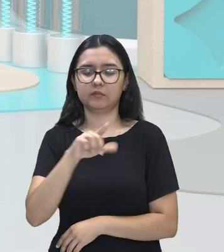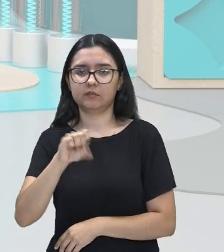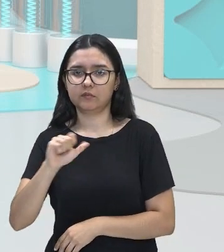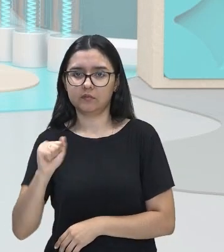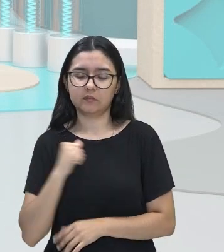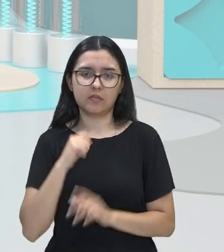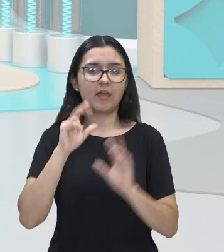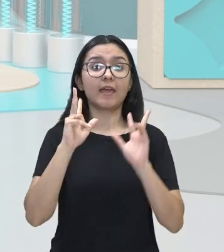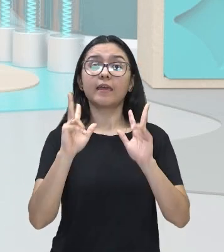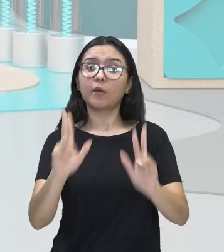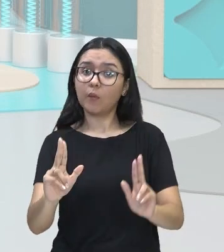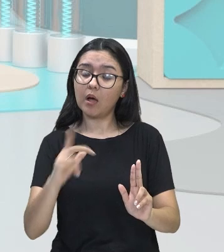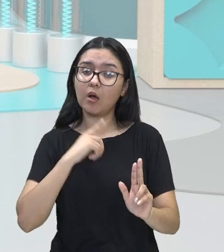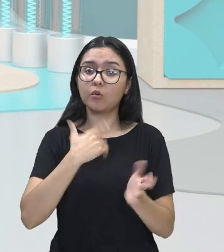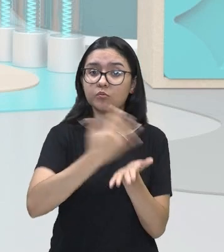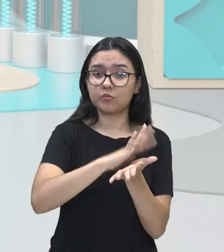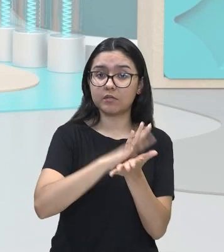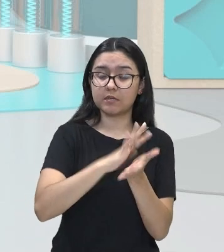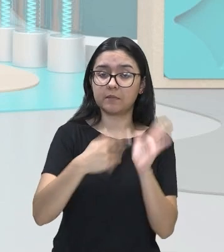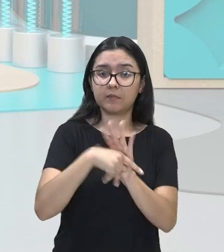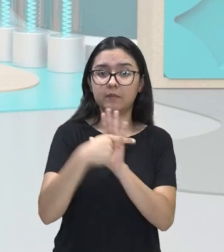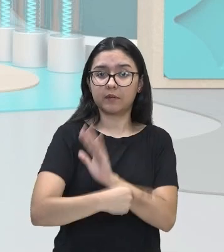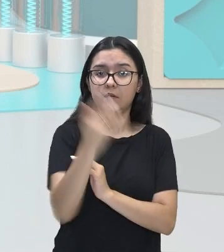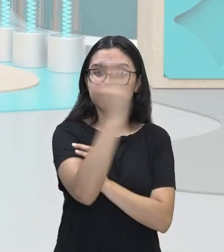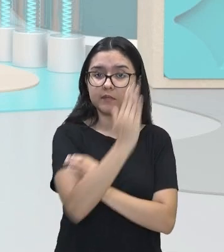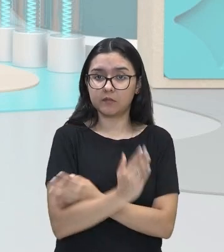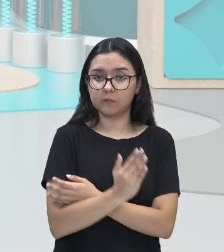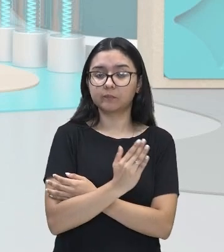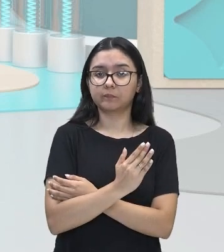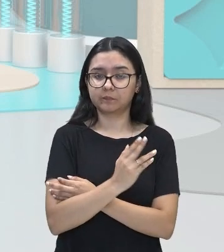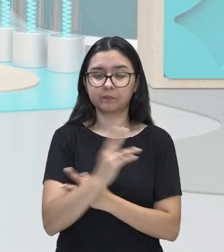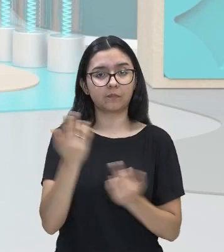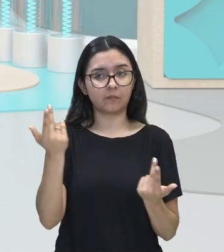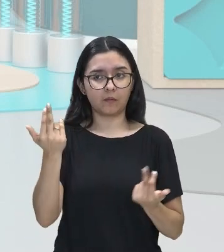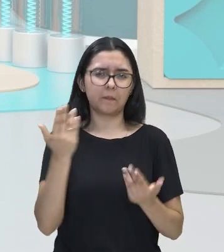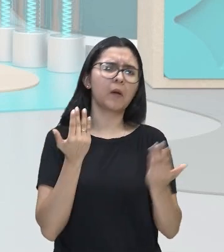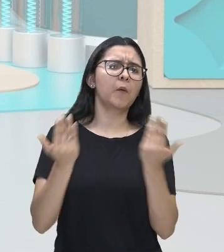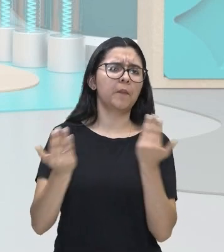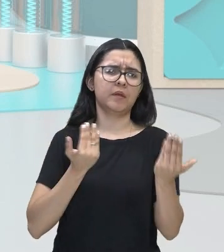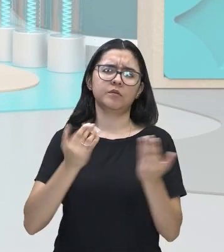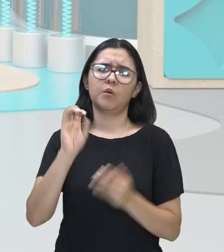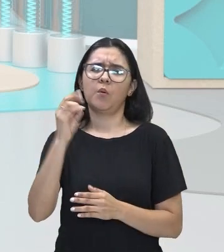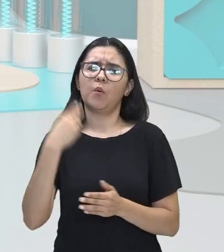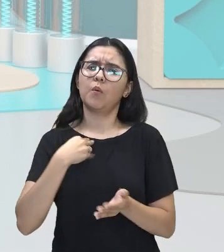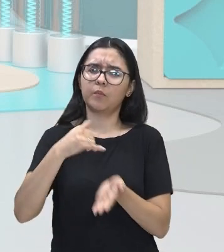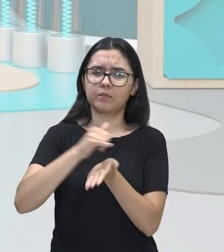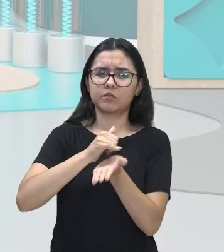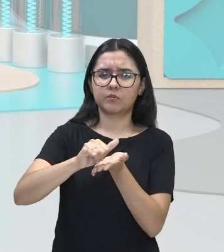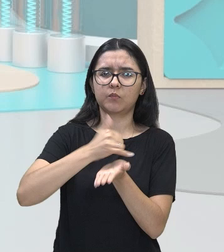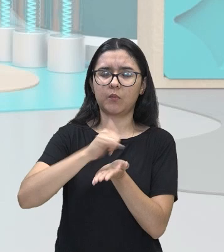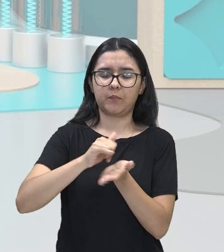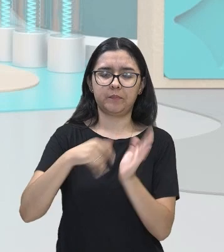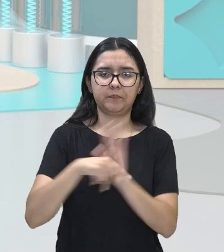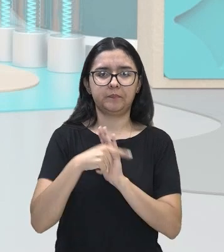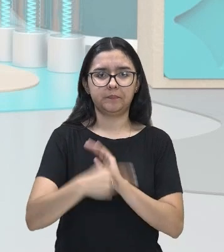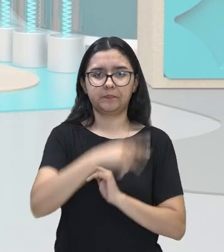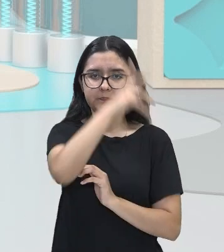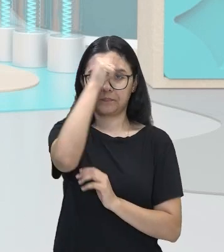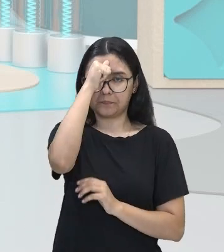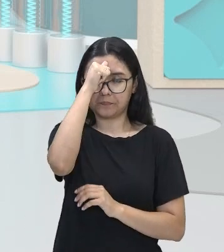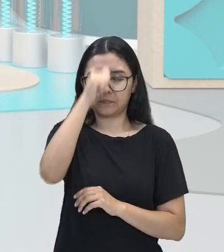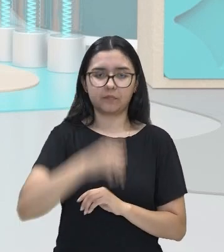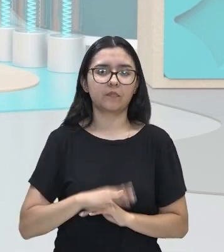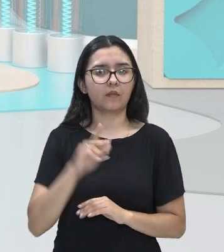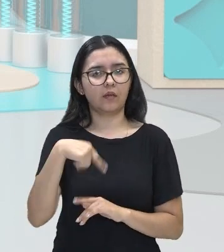latinos como o samba está para os brasileiros, ou como o boi-bumbá está para os amazonenses. E aí é